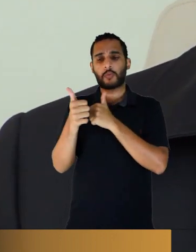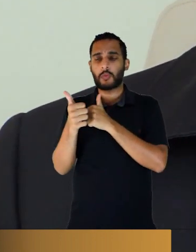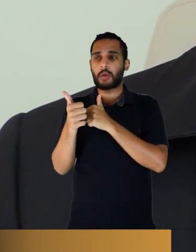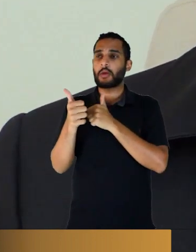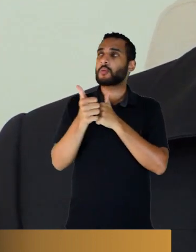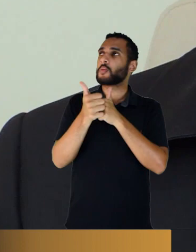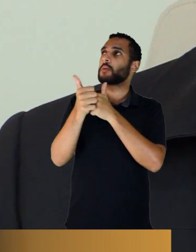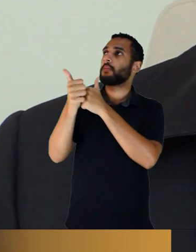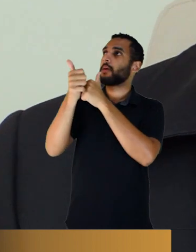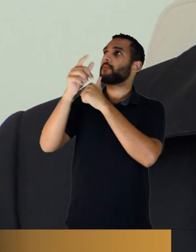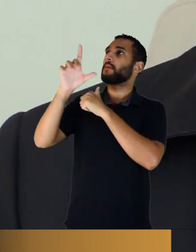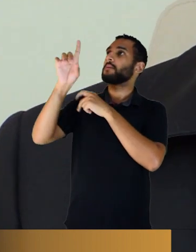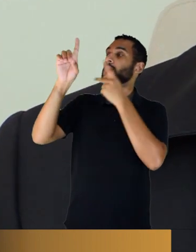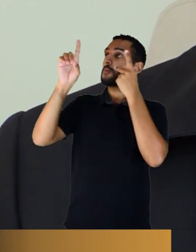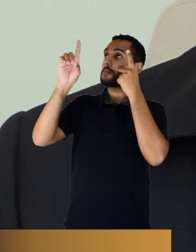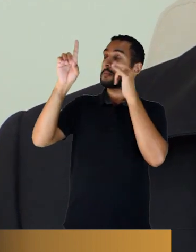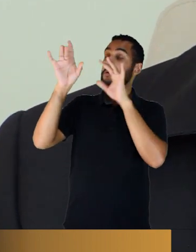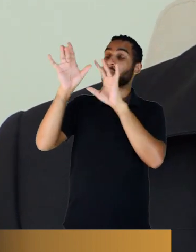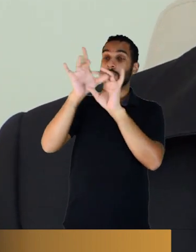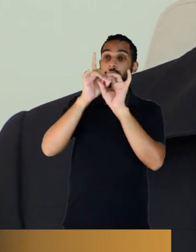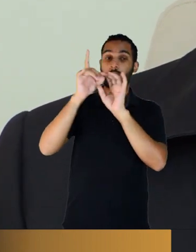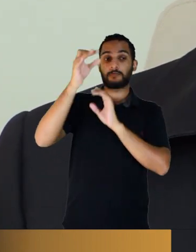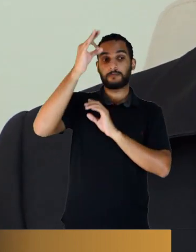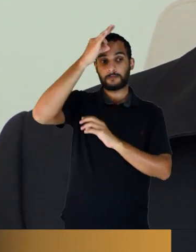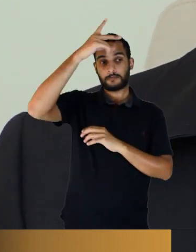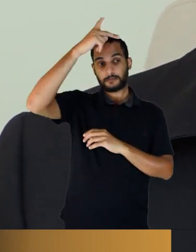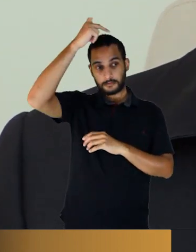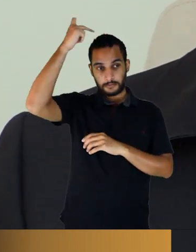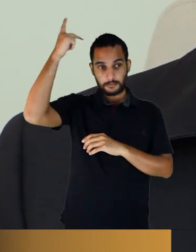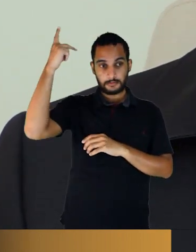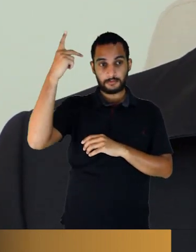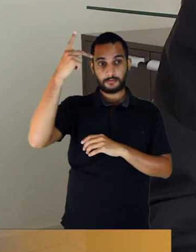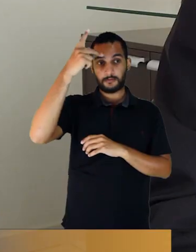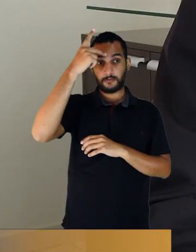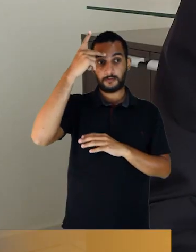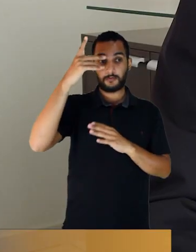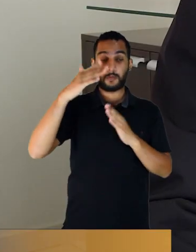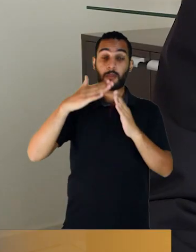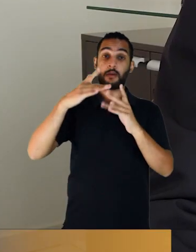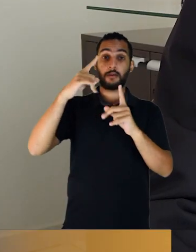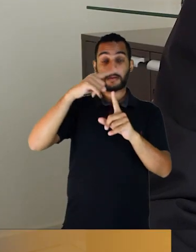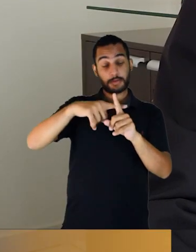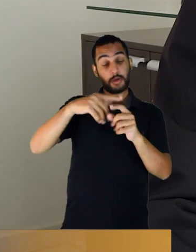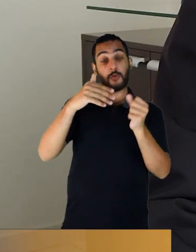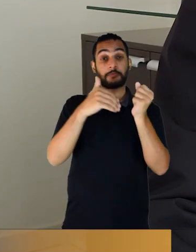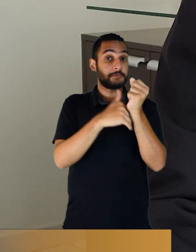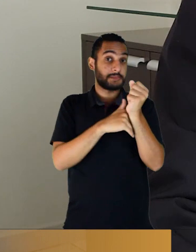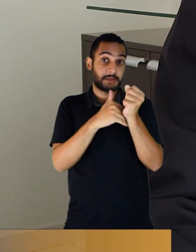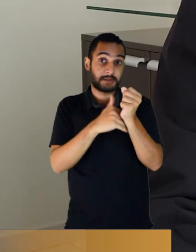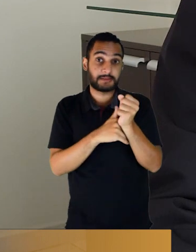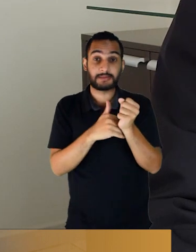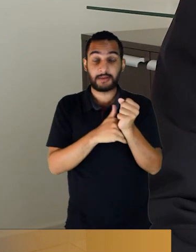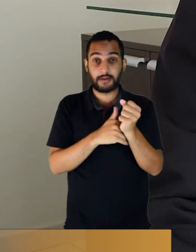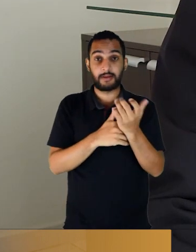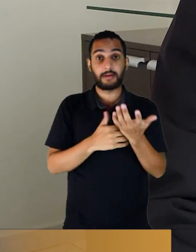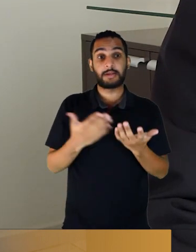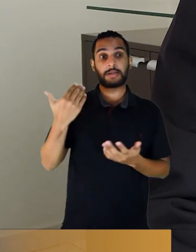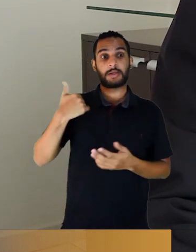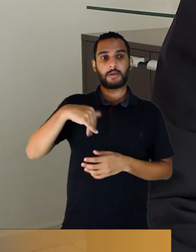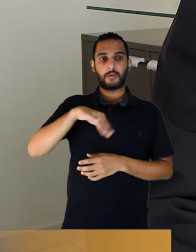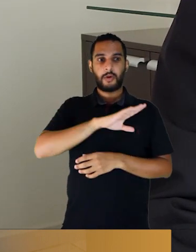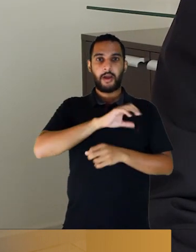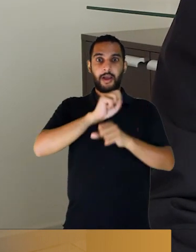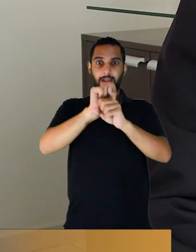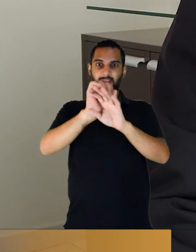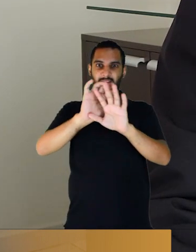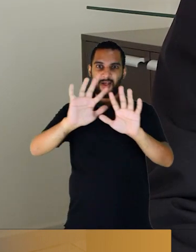transporta, nos leva ao Pai no Espírito Santo. A Igreja é um mistério, nós